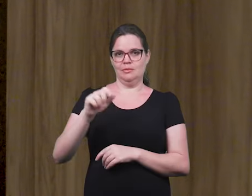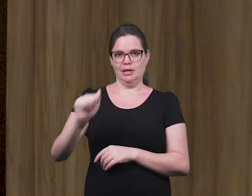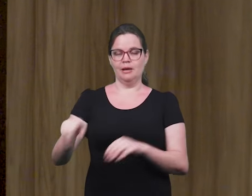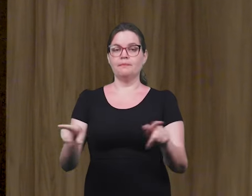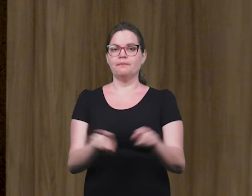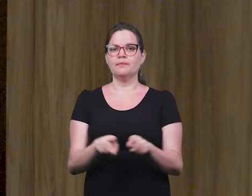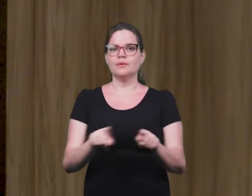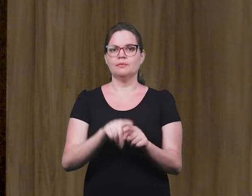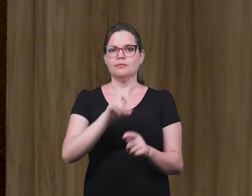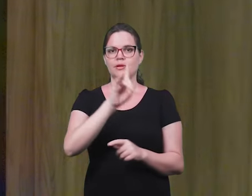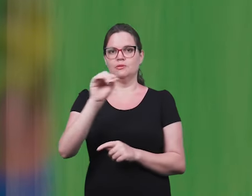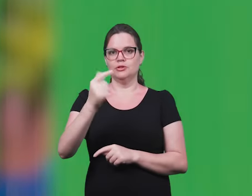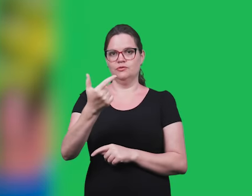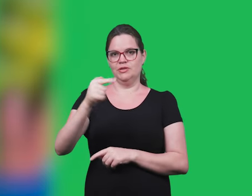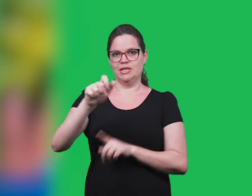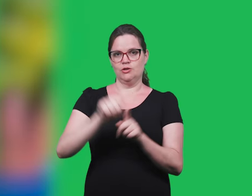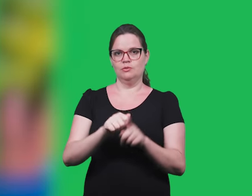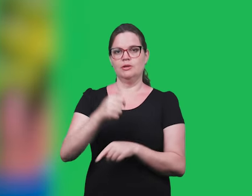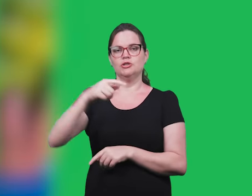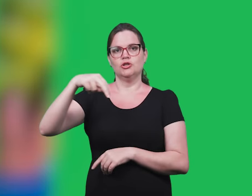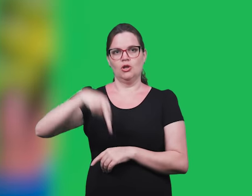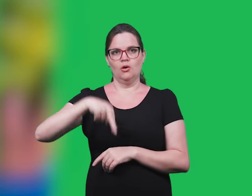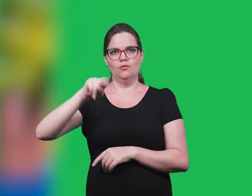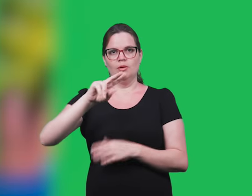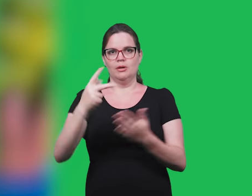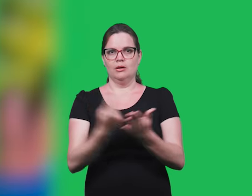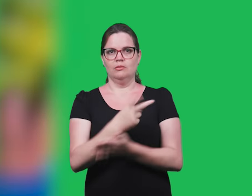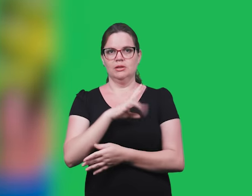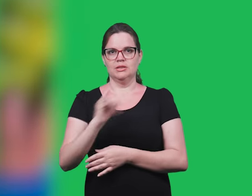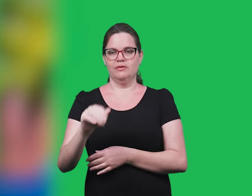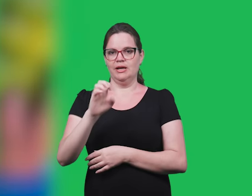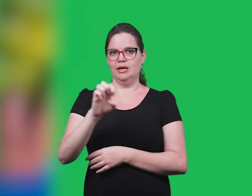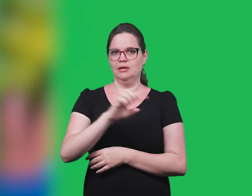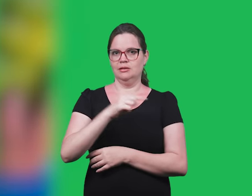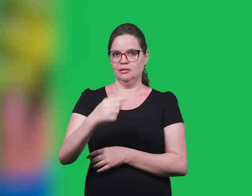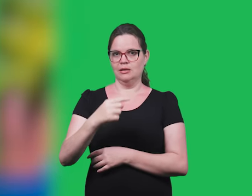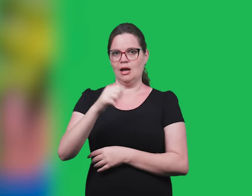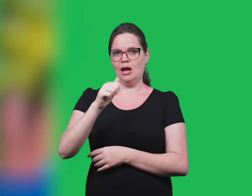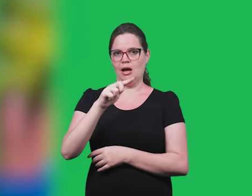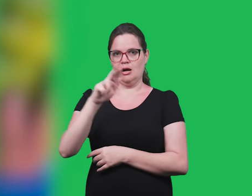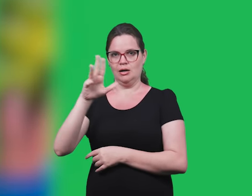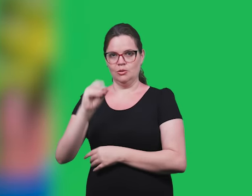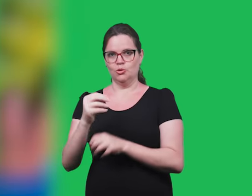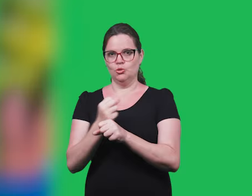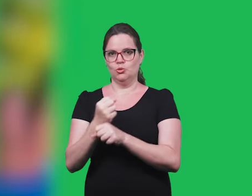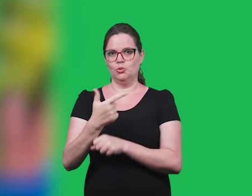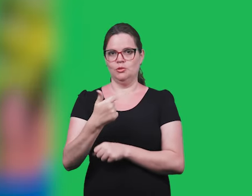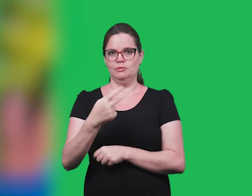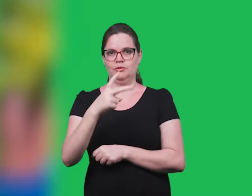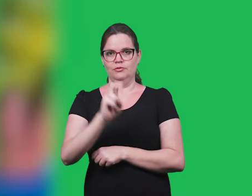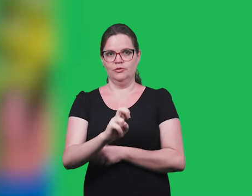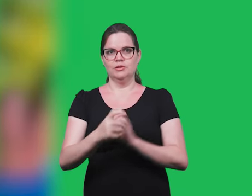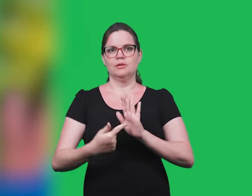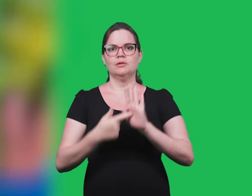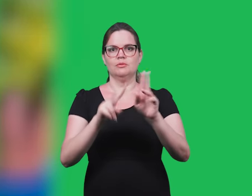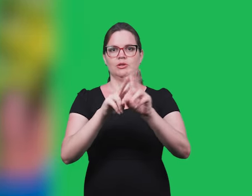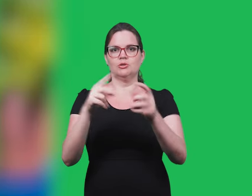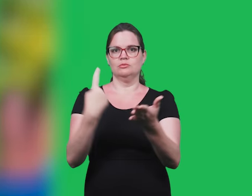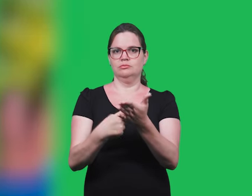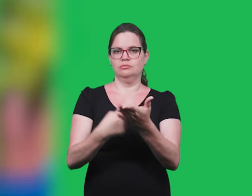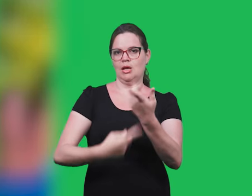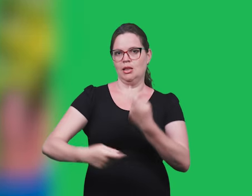E também no dia 27 de novembro, acontecerá o EAGRO 2025, rodada de